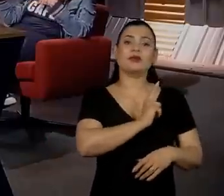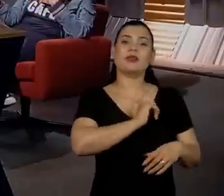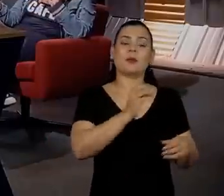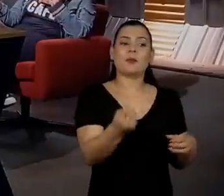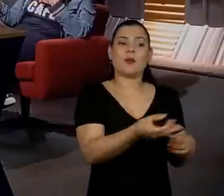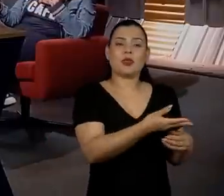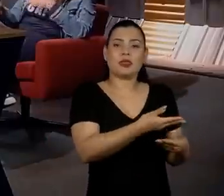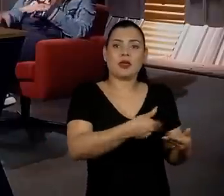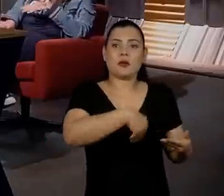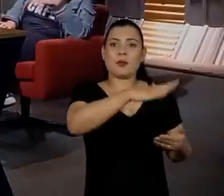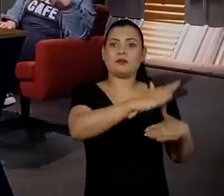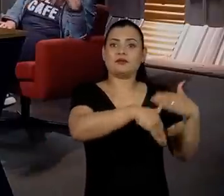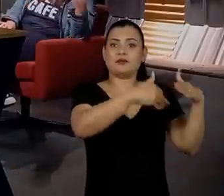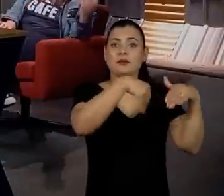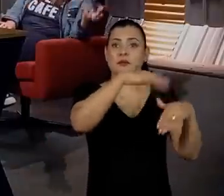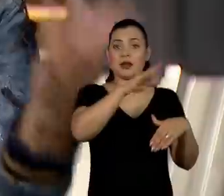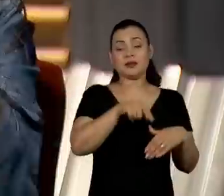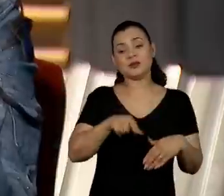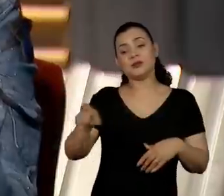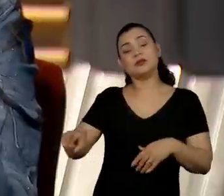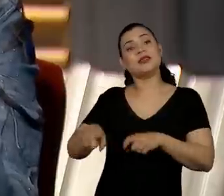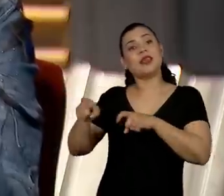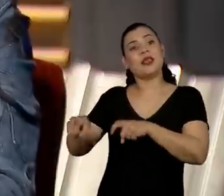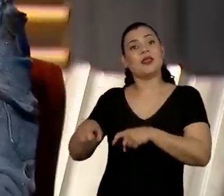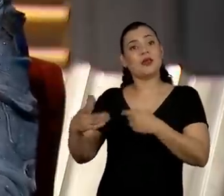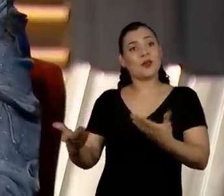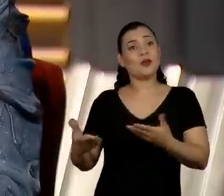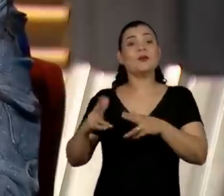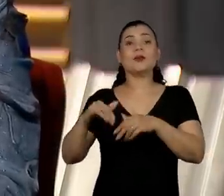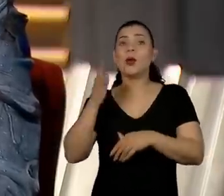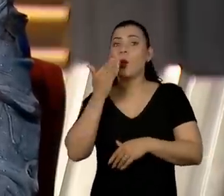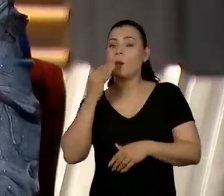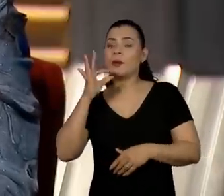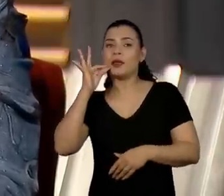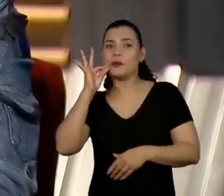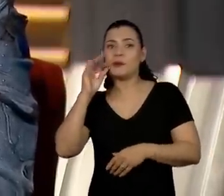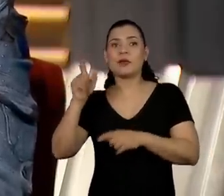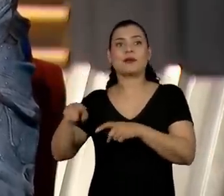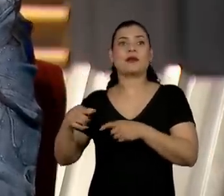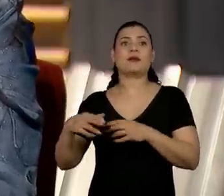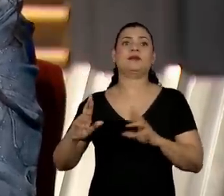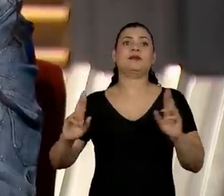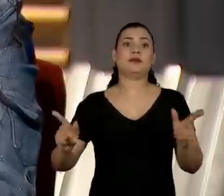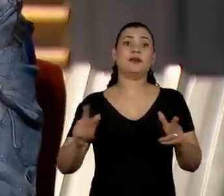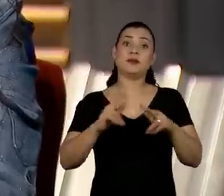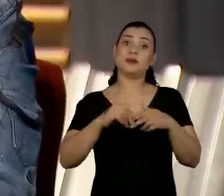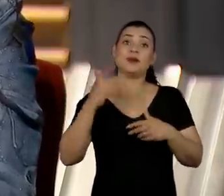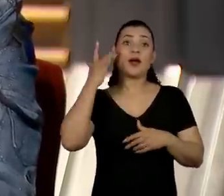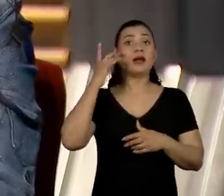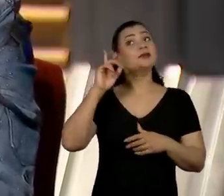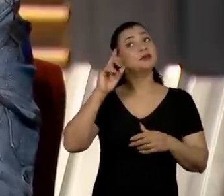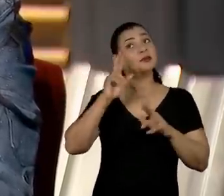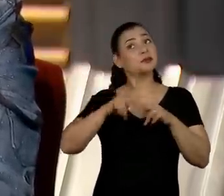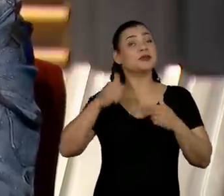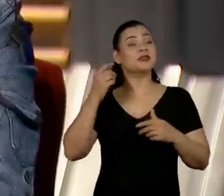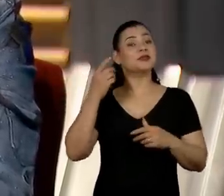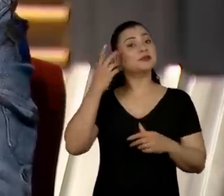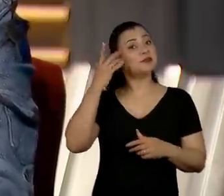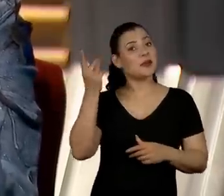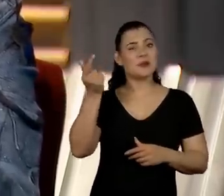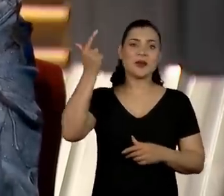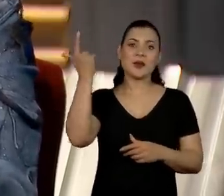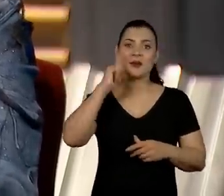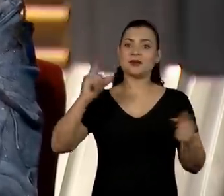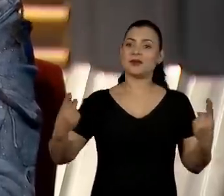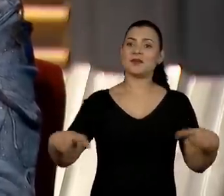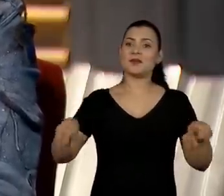modernismo mais avançado e traz a cozinha caipira para esse modernismo Então acho que essa foi a grande receita da